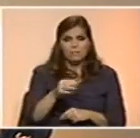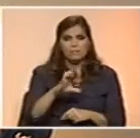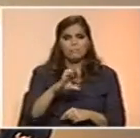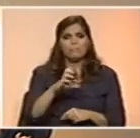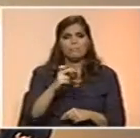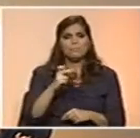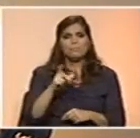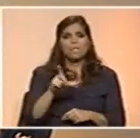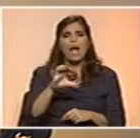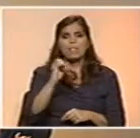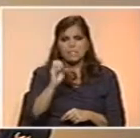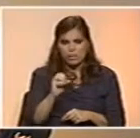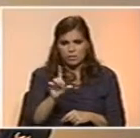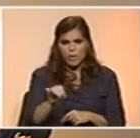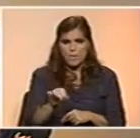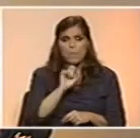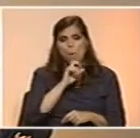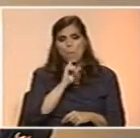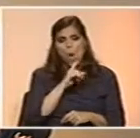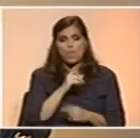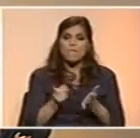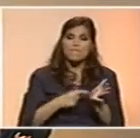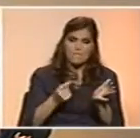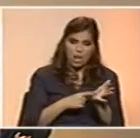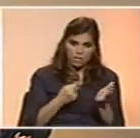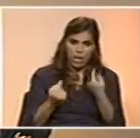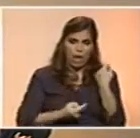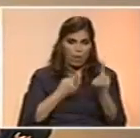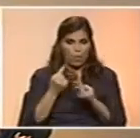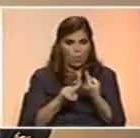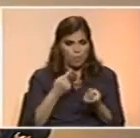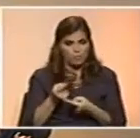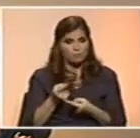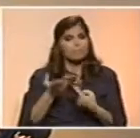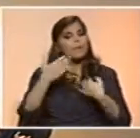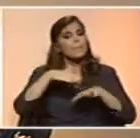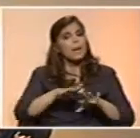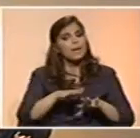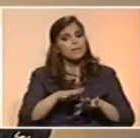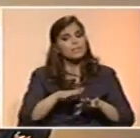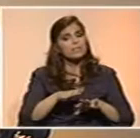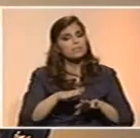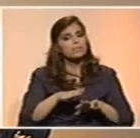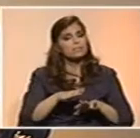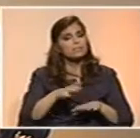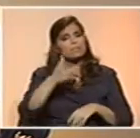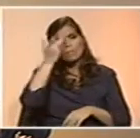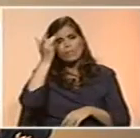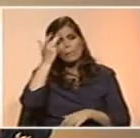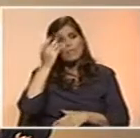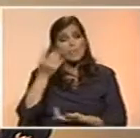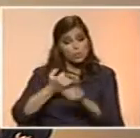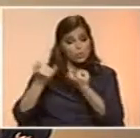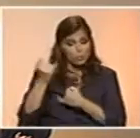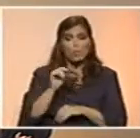cálcio, também pode haver alguma carência destes minerais, no entanto, são mais fáceis de